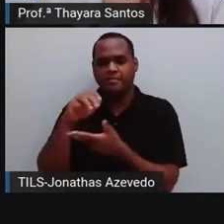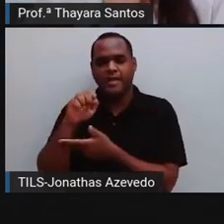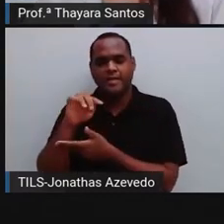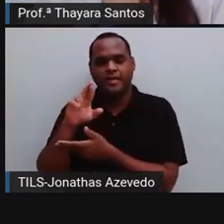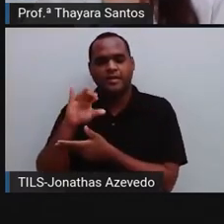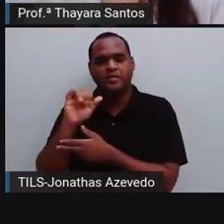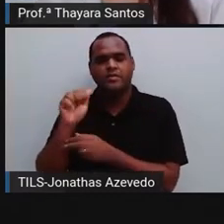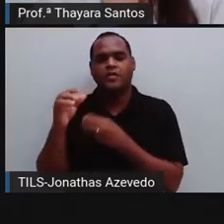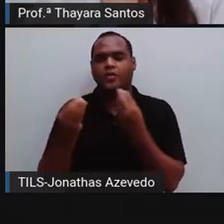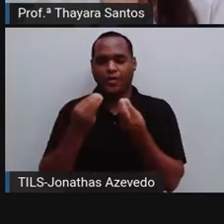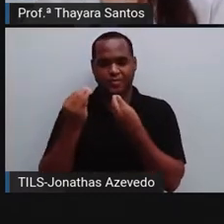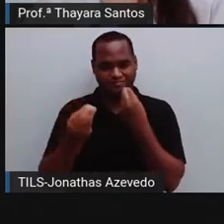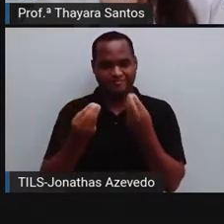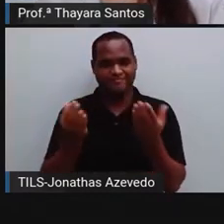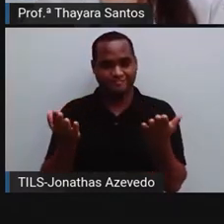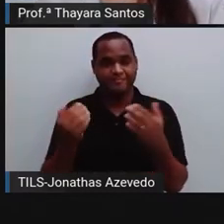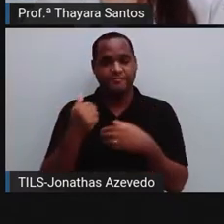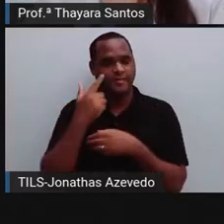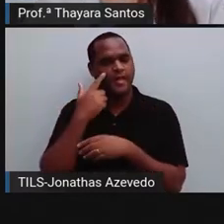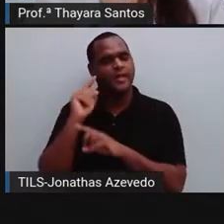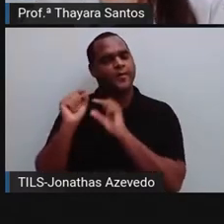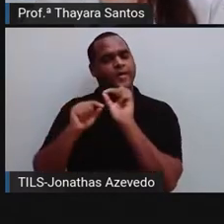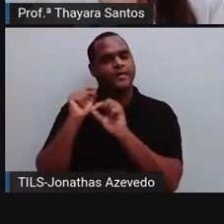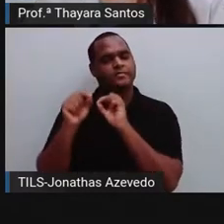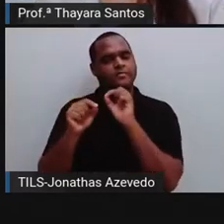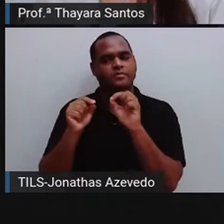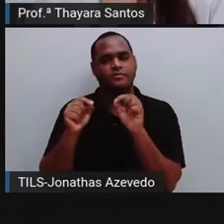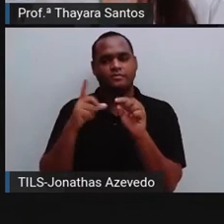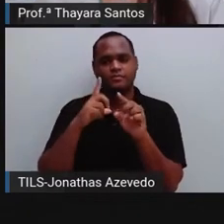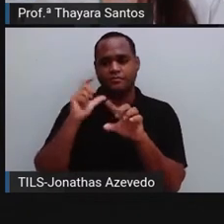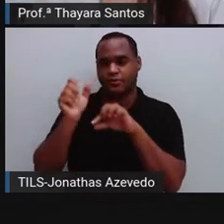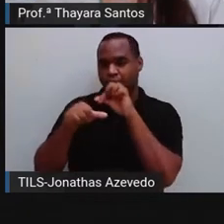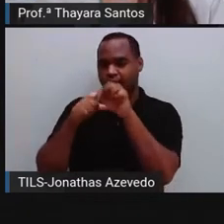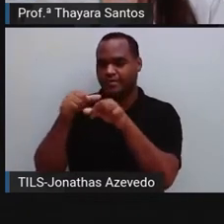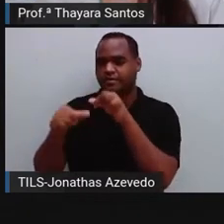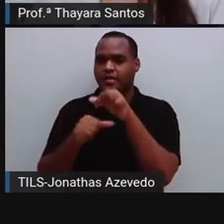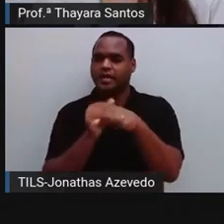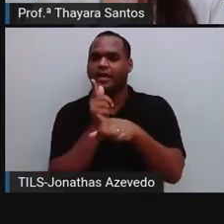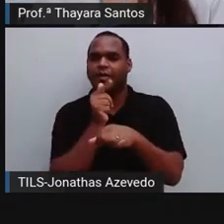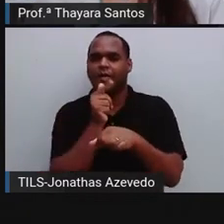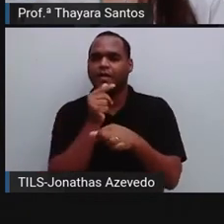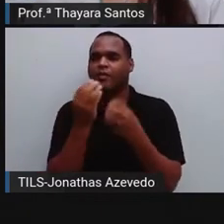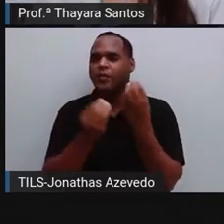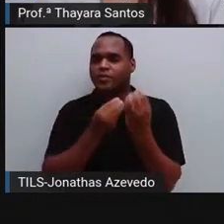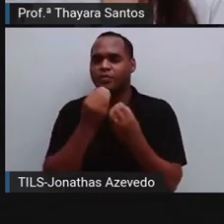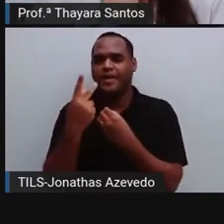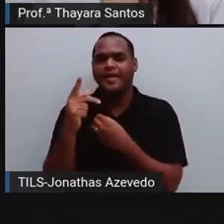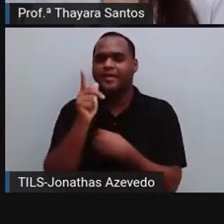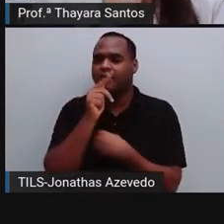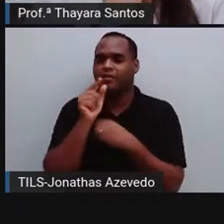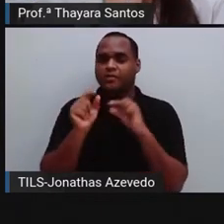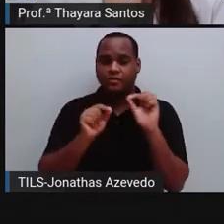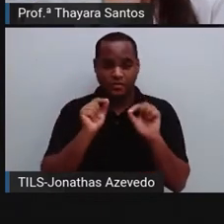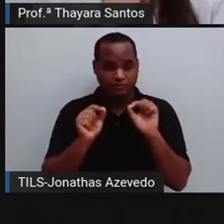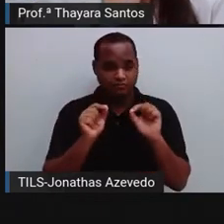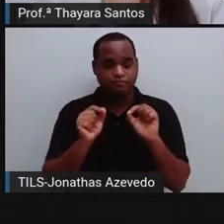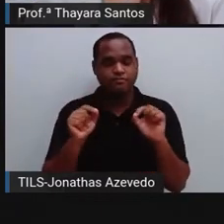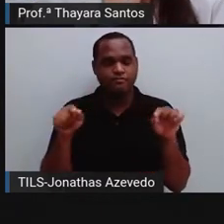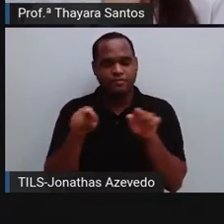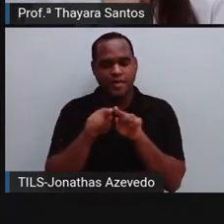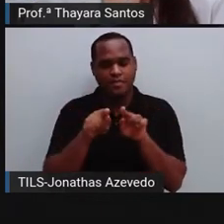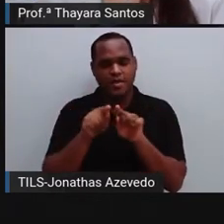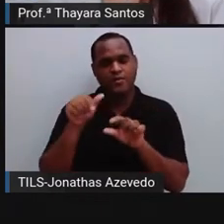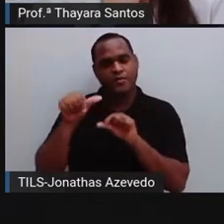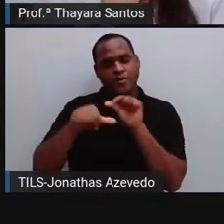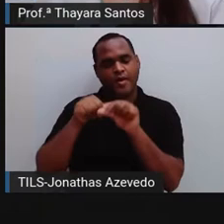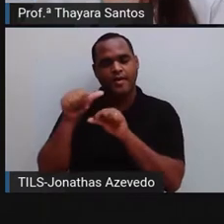lá. Nesse caso aqui, ó, eu vou pegar, vou mudar, vou colocar água para a gente ver como é que a água se comporta. Vou mudar